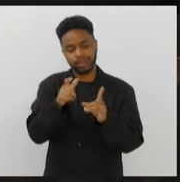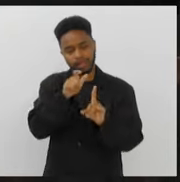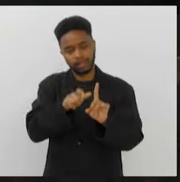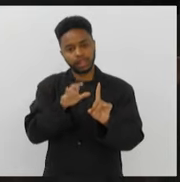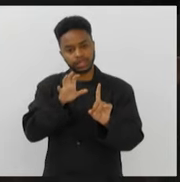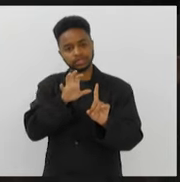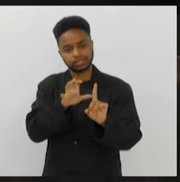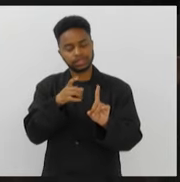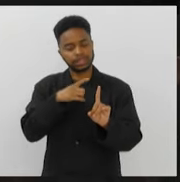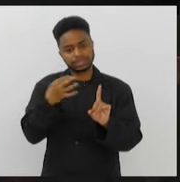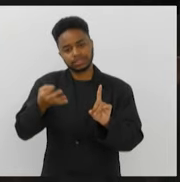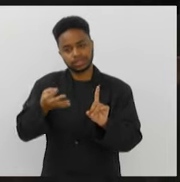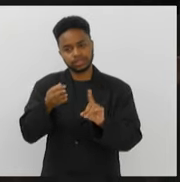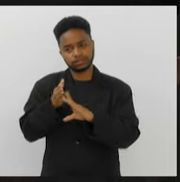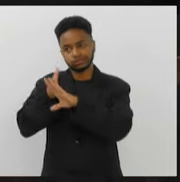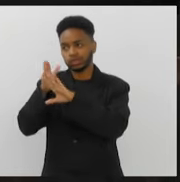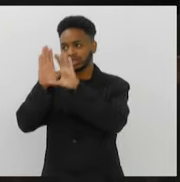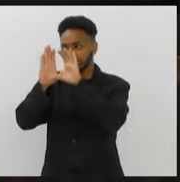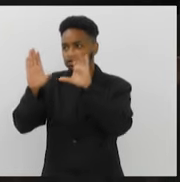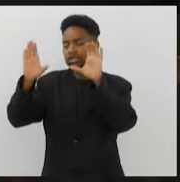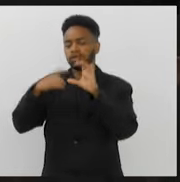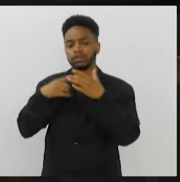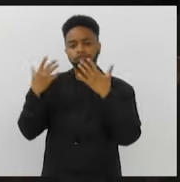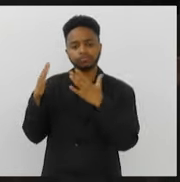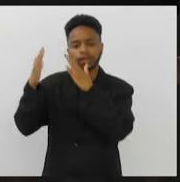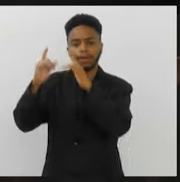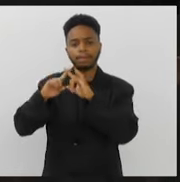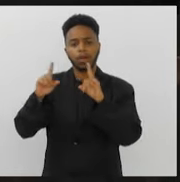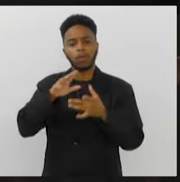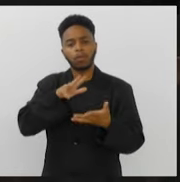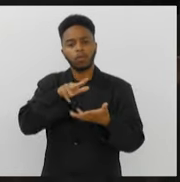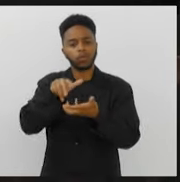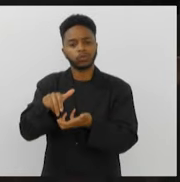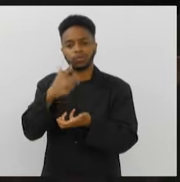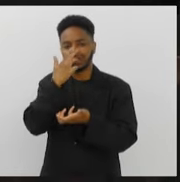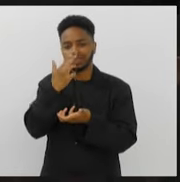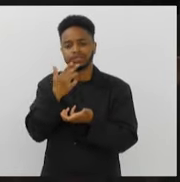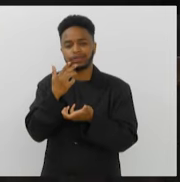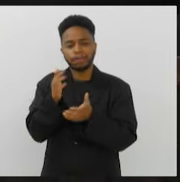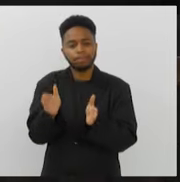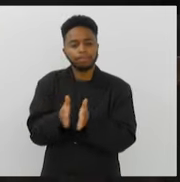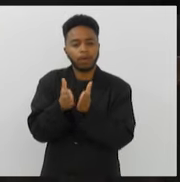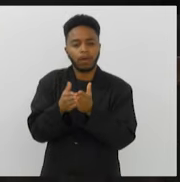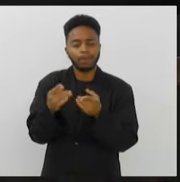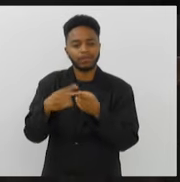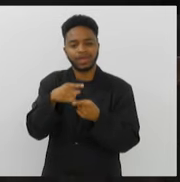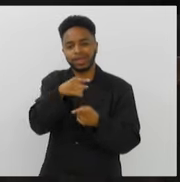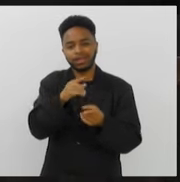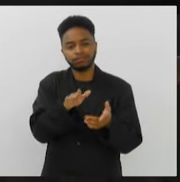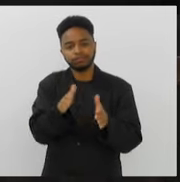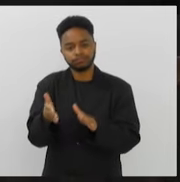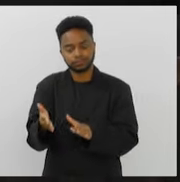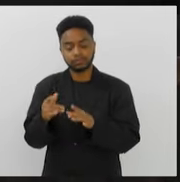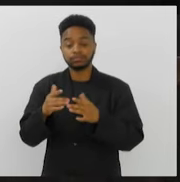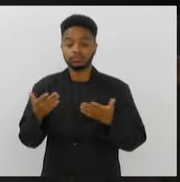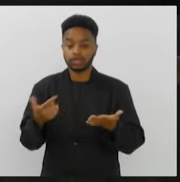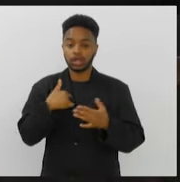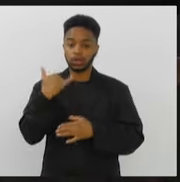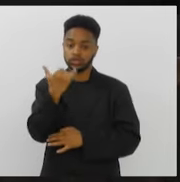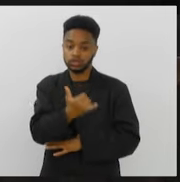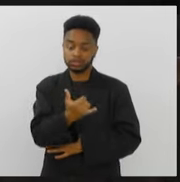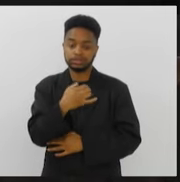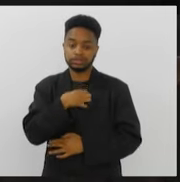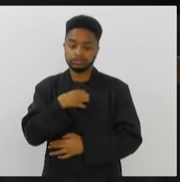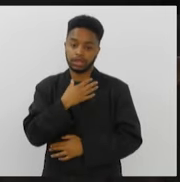fazendo festa no céu, mas o mundo ficou mais pobre sem ele, Renato. Eu tenho que dizer isso com todo o meu carinho e pesar